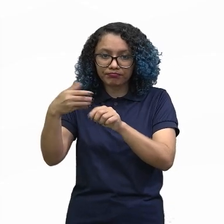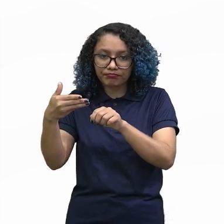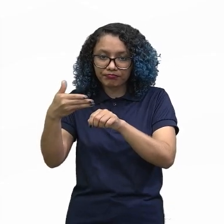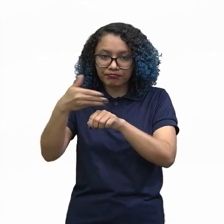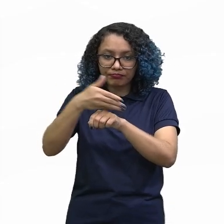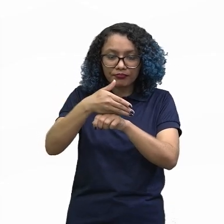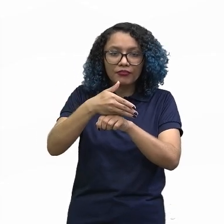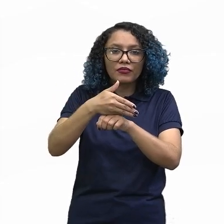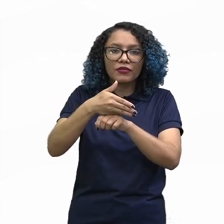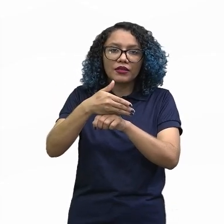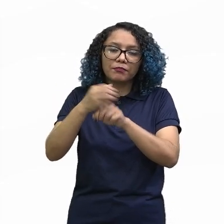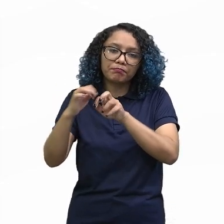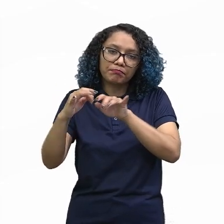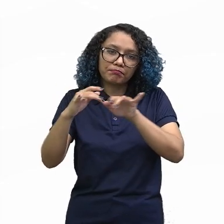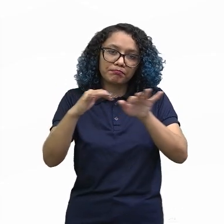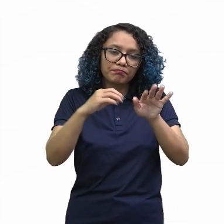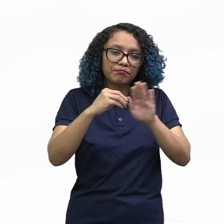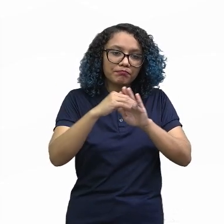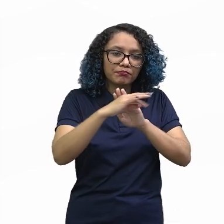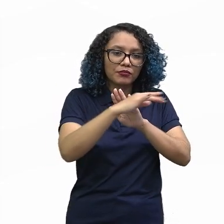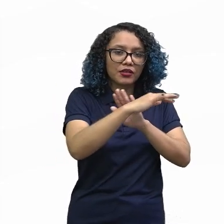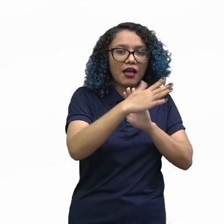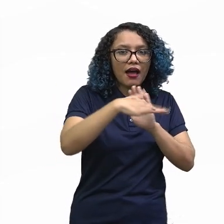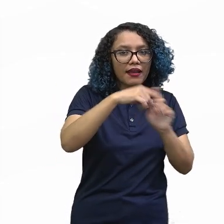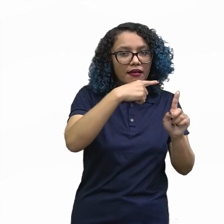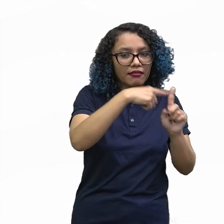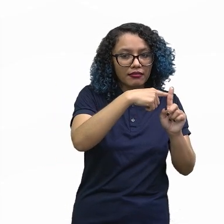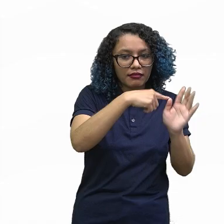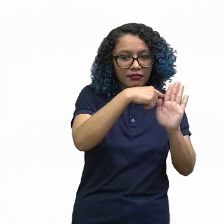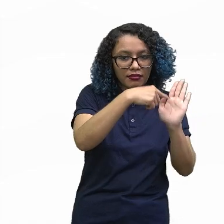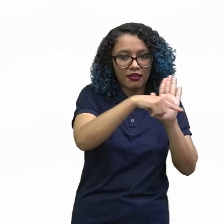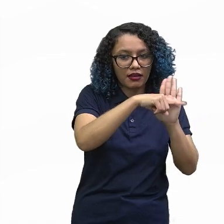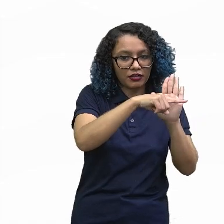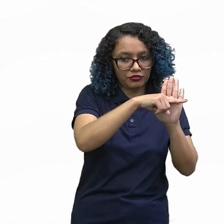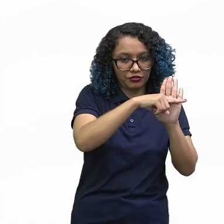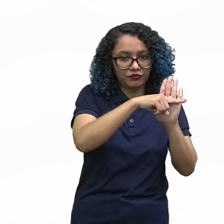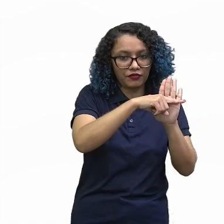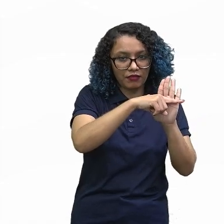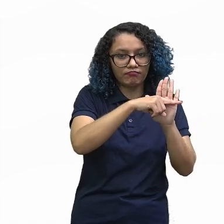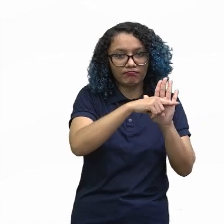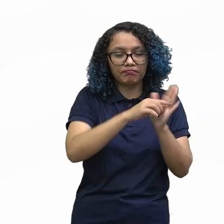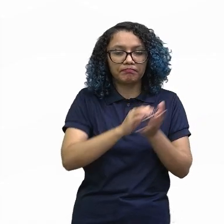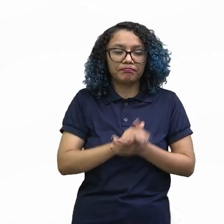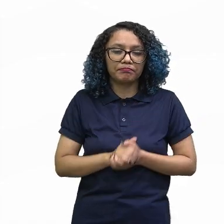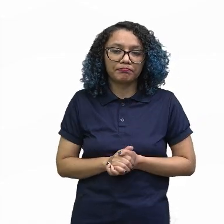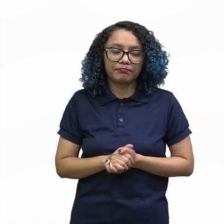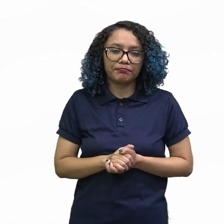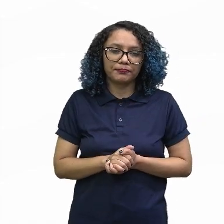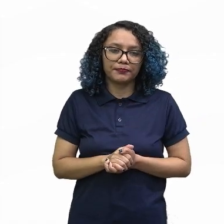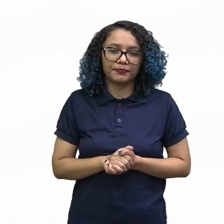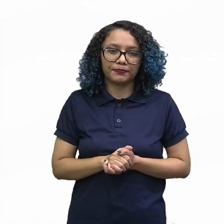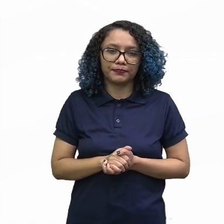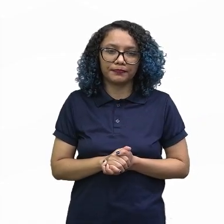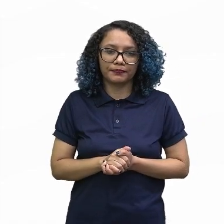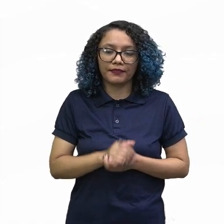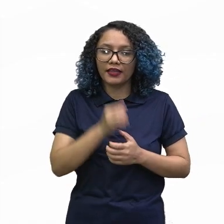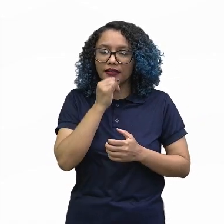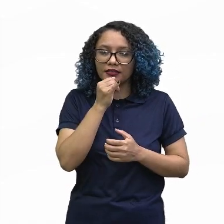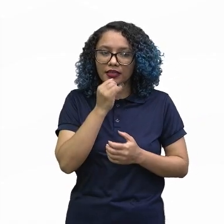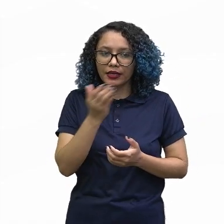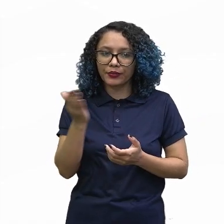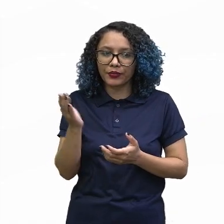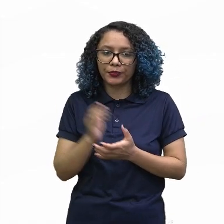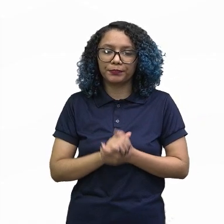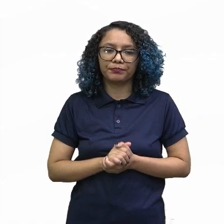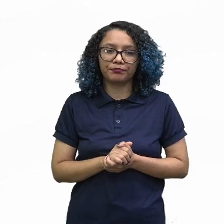e sai do receptor pelo terminal negativo de menor potencial. Muito bem. Aí os exemplos, como nós vimos